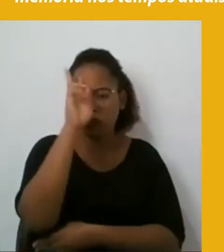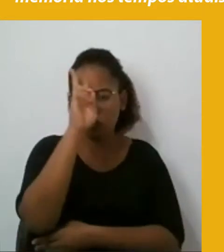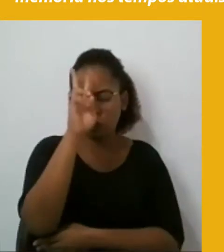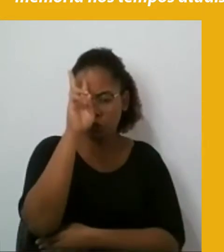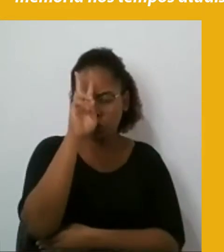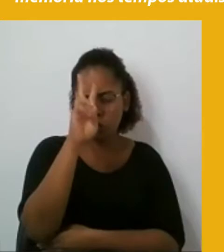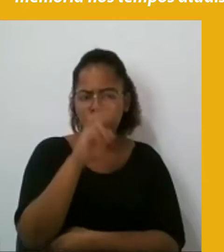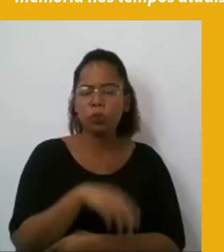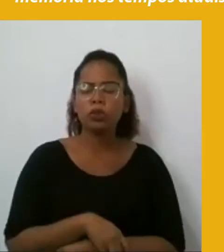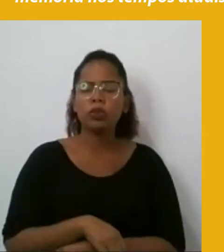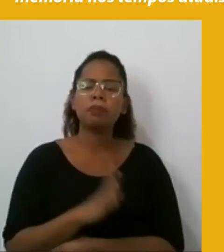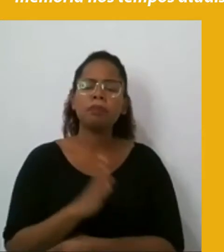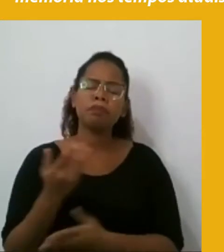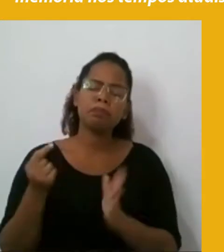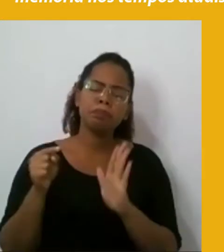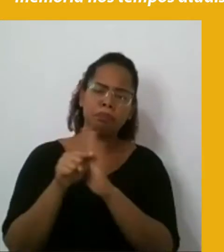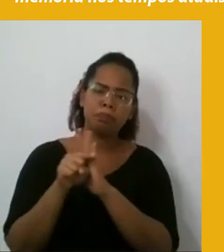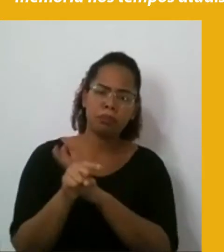Essa